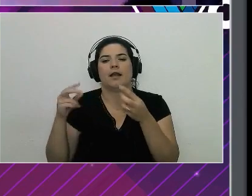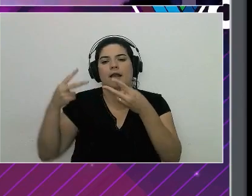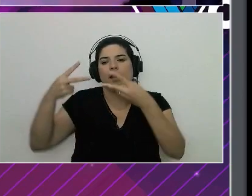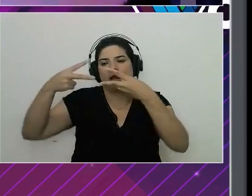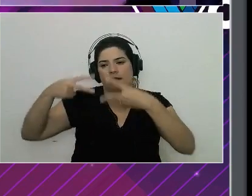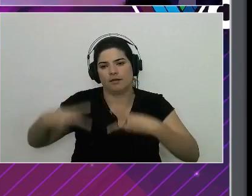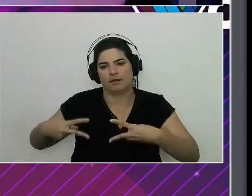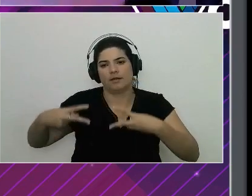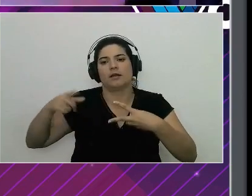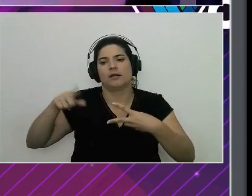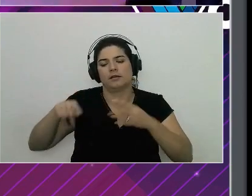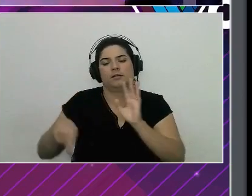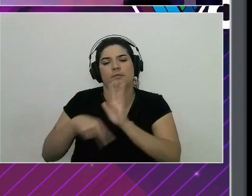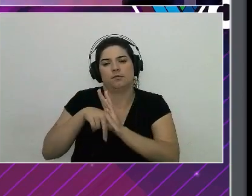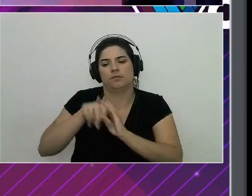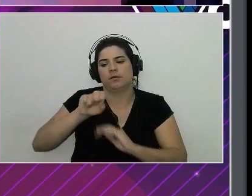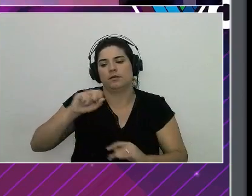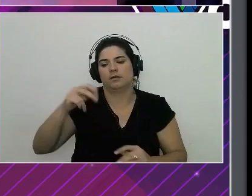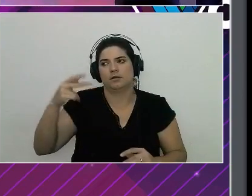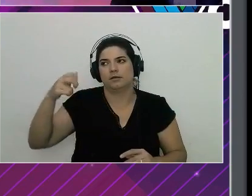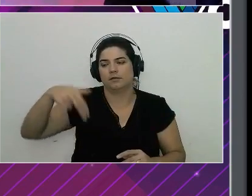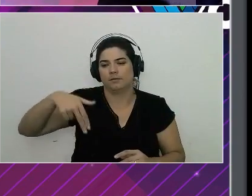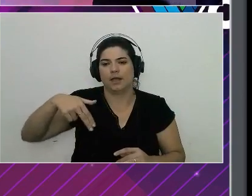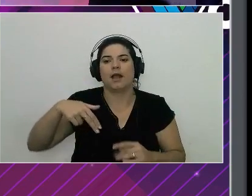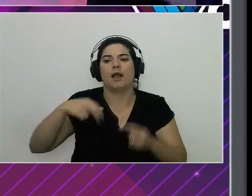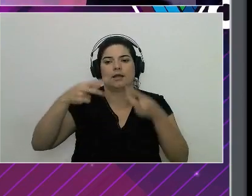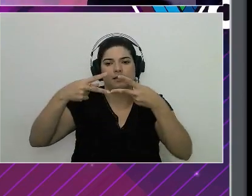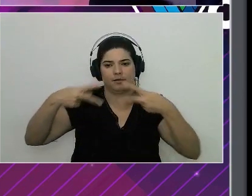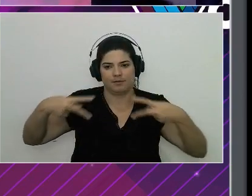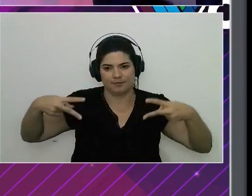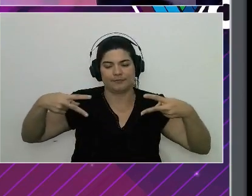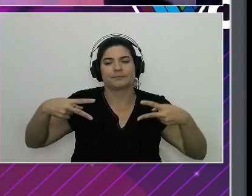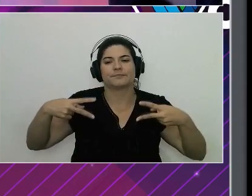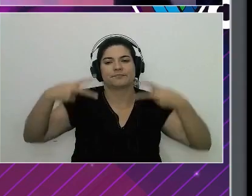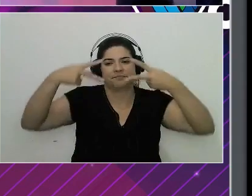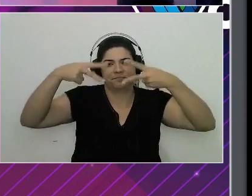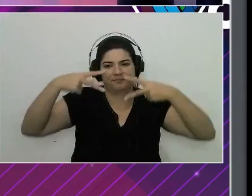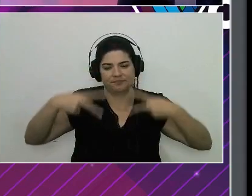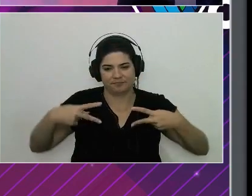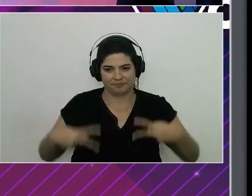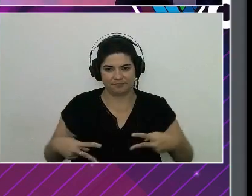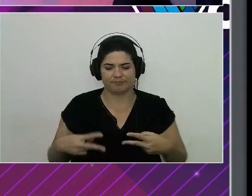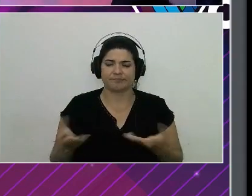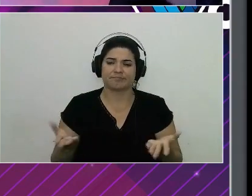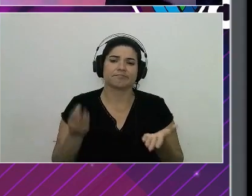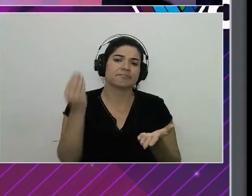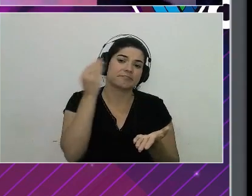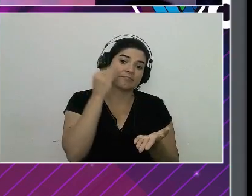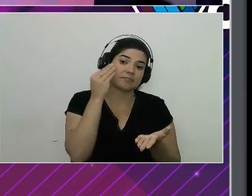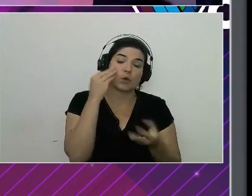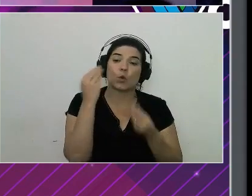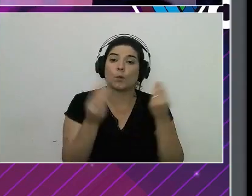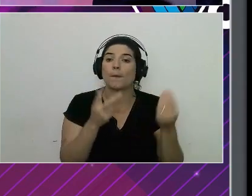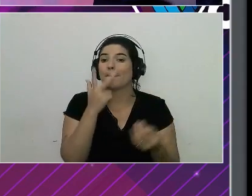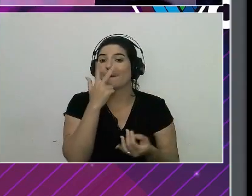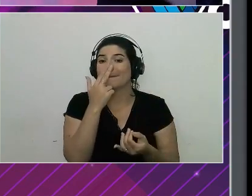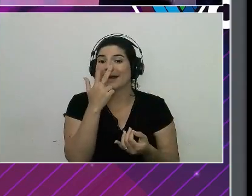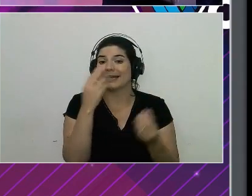HTTP. Vamos executar um teste. Como que pareceria uma asserção nesse